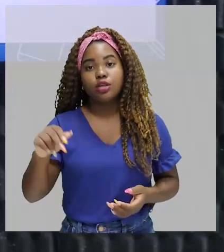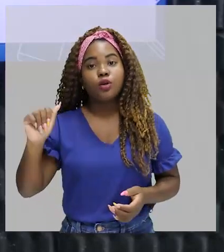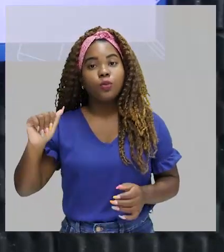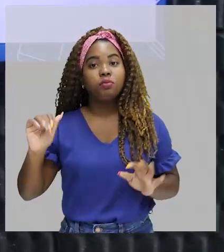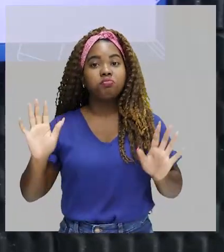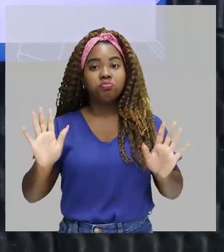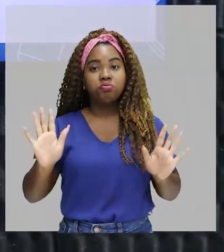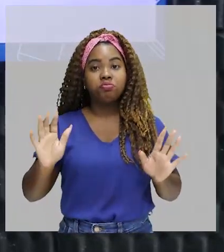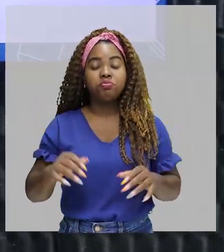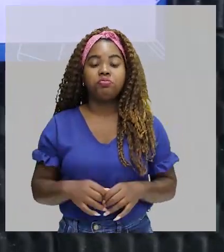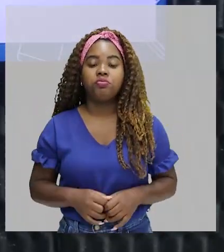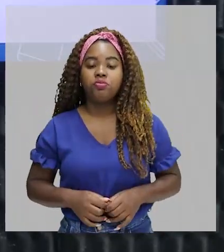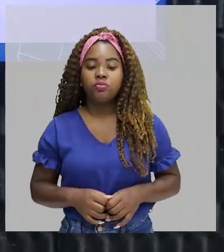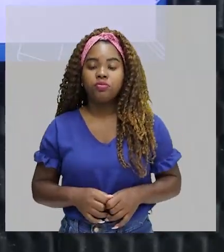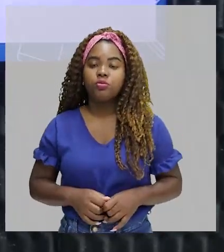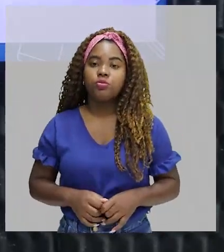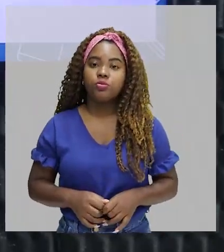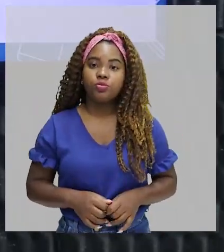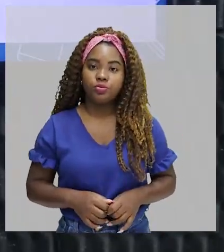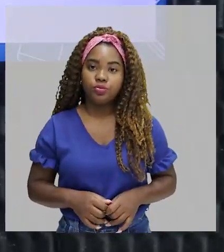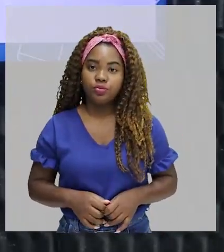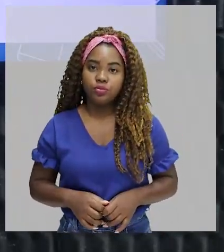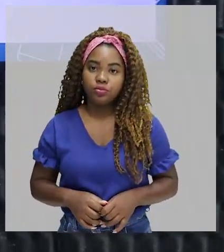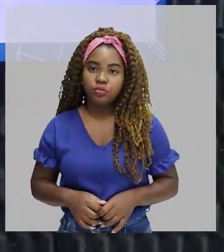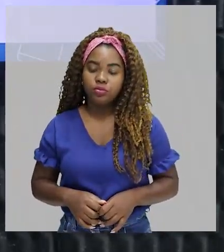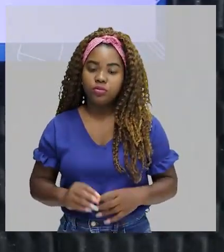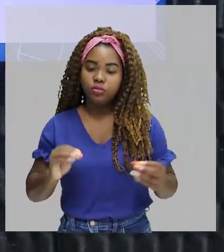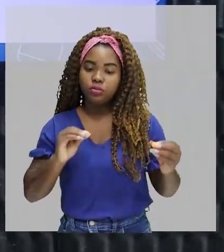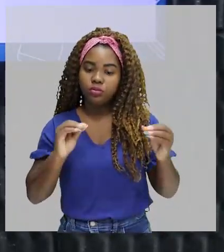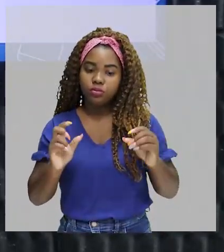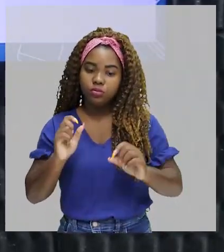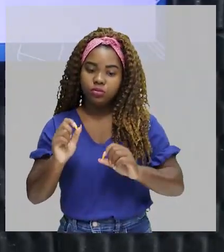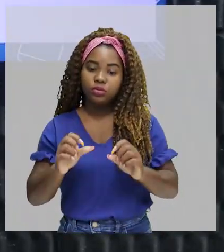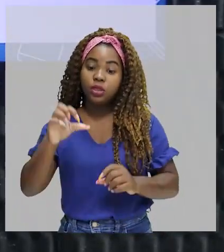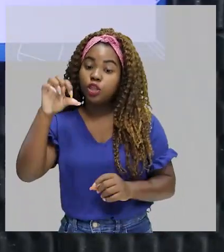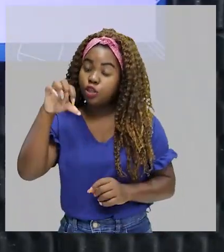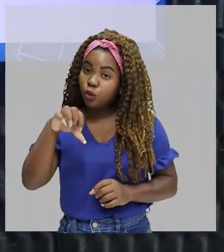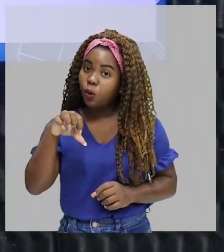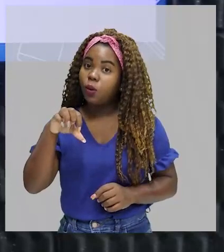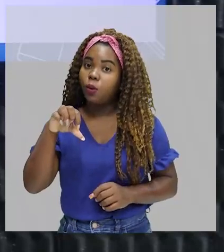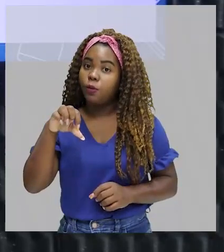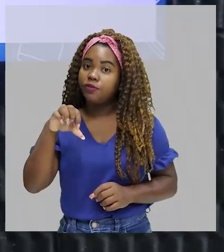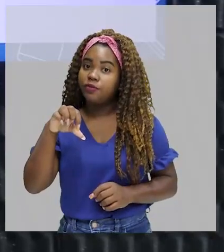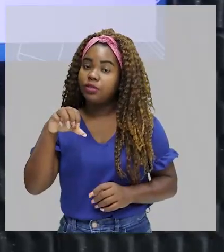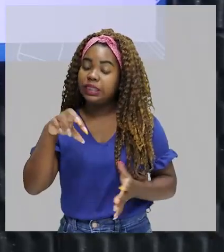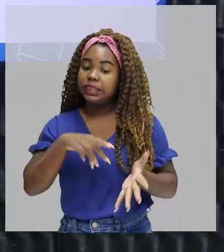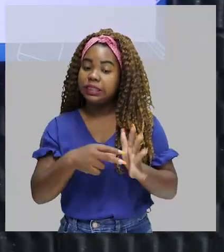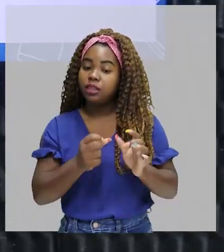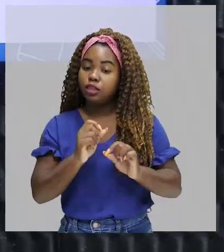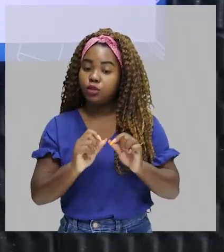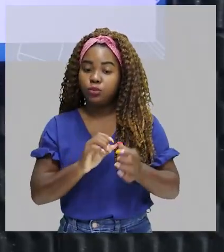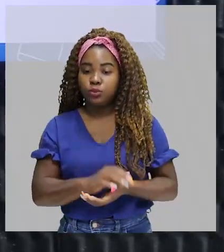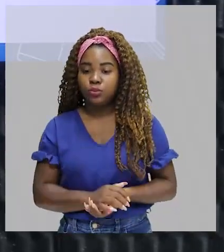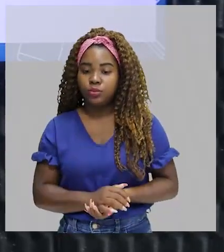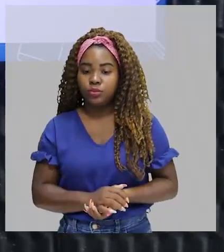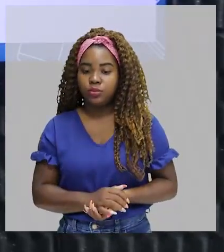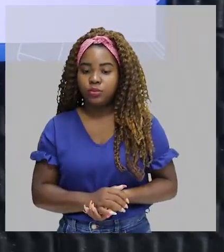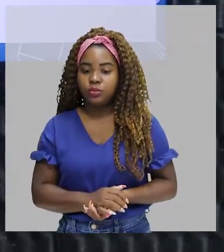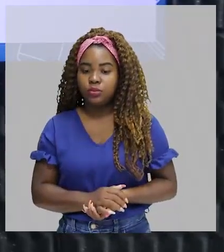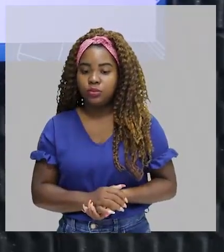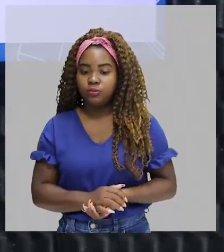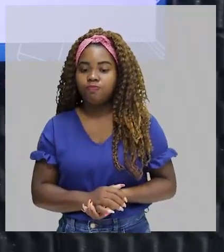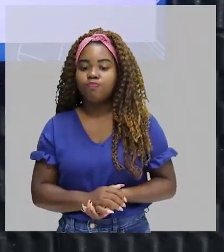dessa PA? Gente, ele está colocando 9 meios aritméticos. Significa dizer que eu tenho um total de